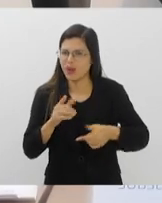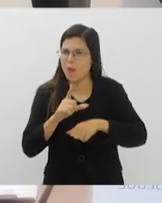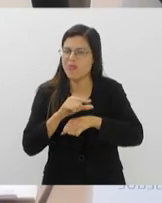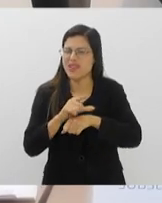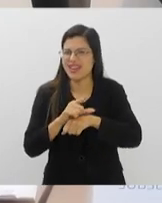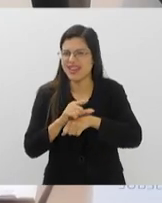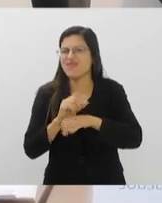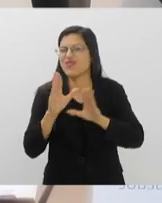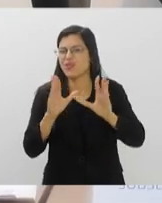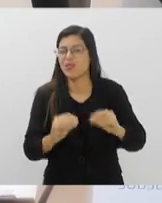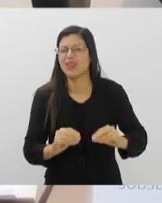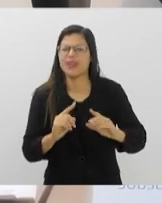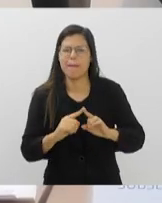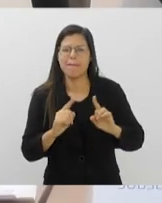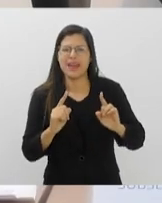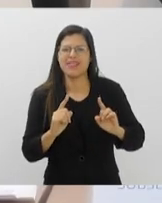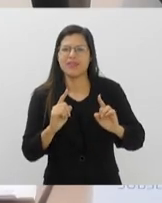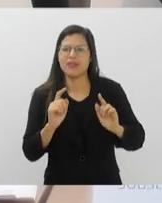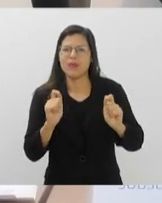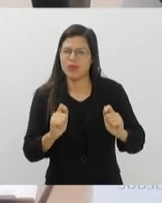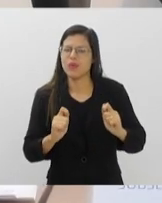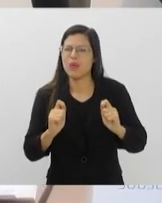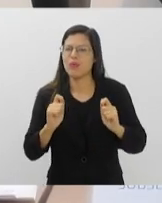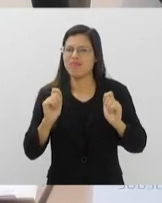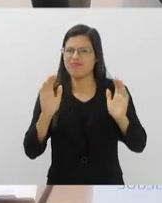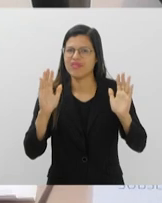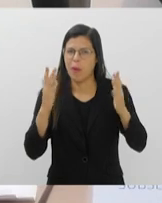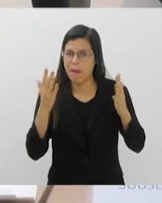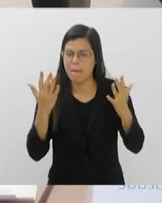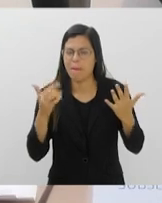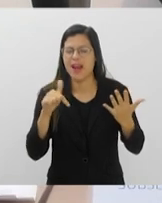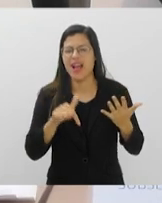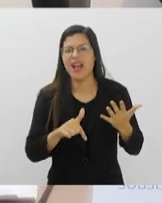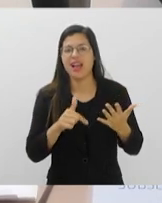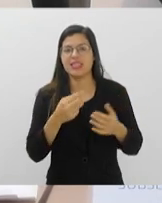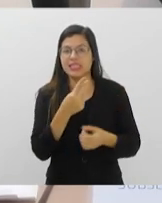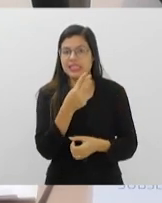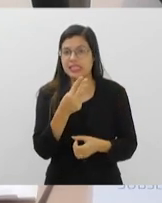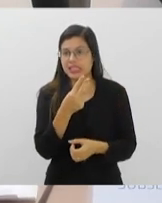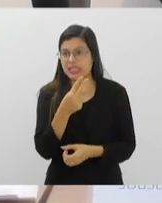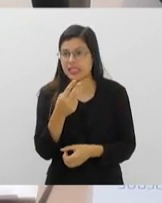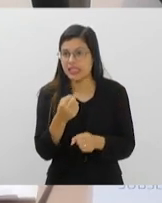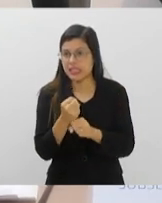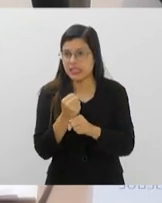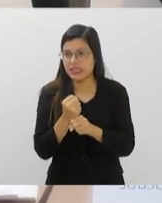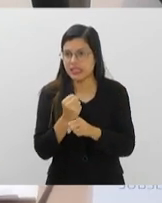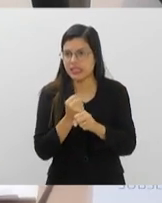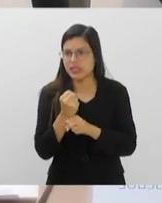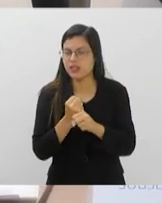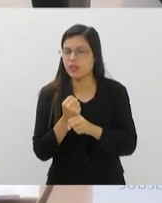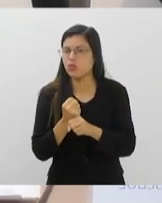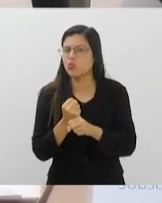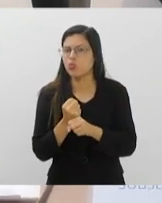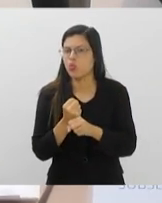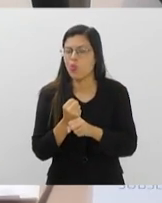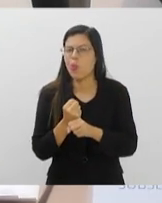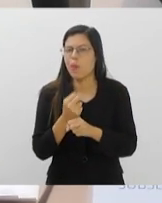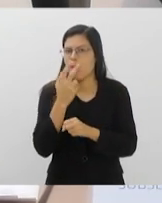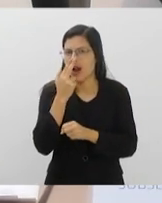mas 33 anos um ano antes de eu me casar bem